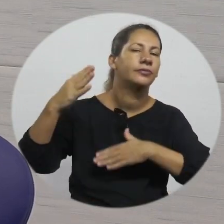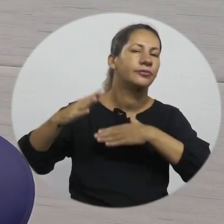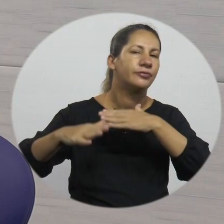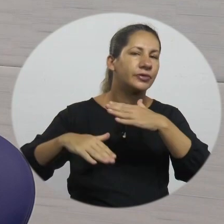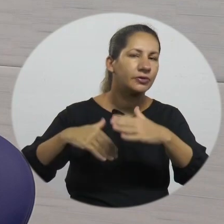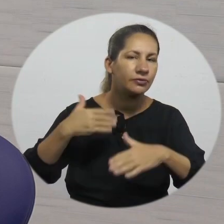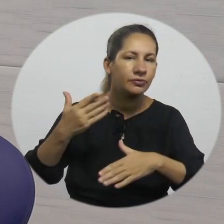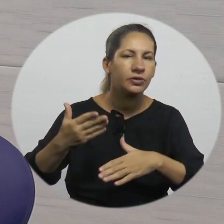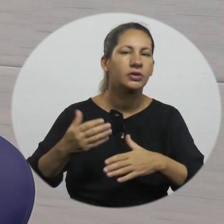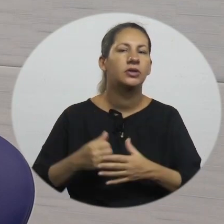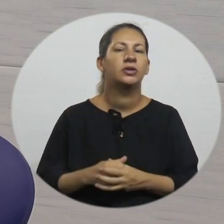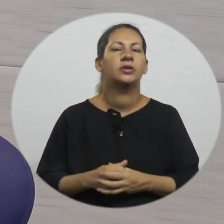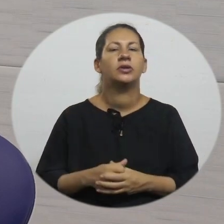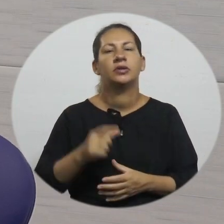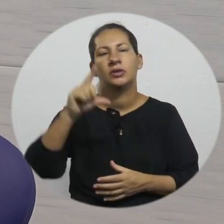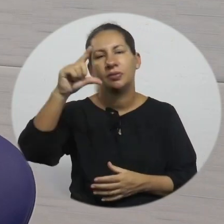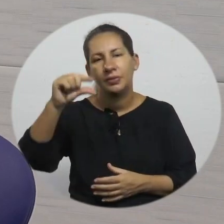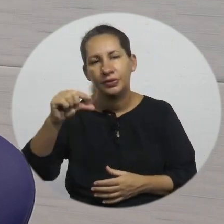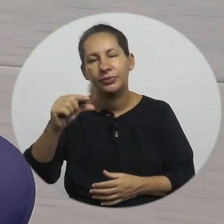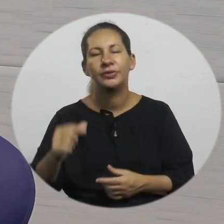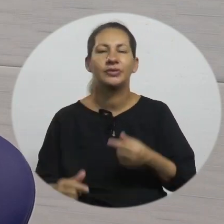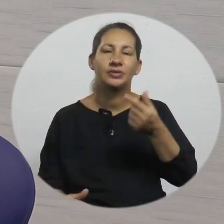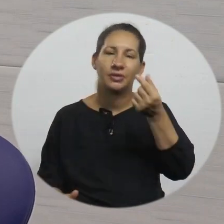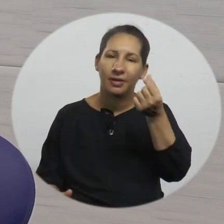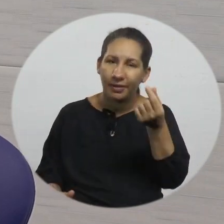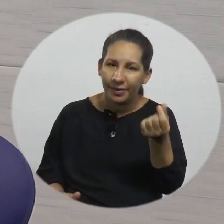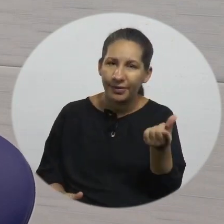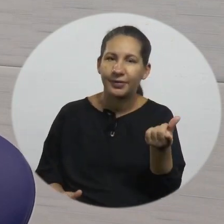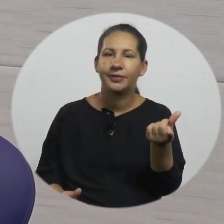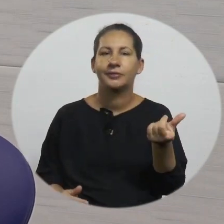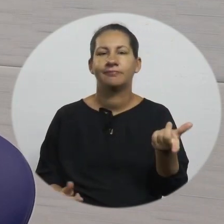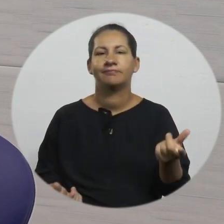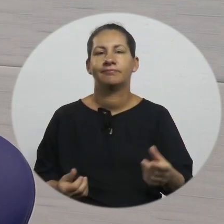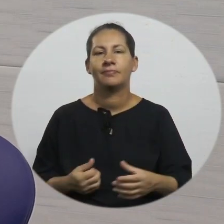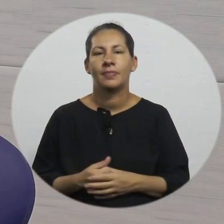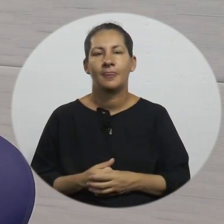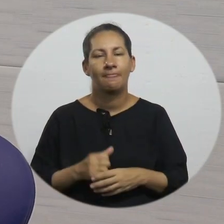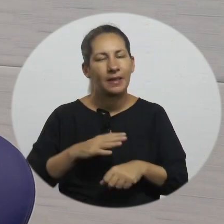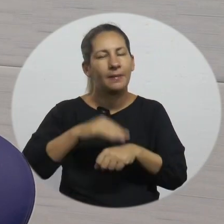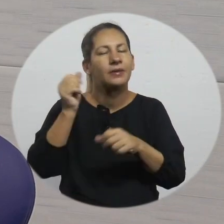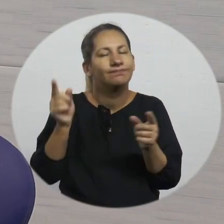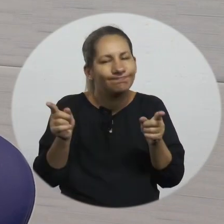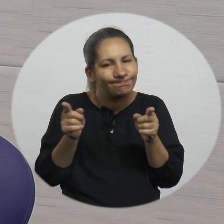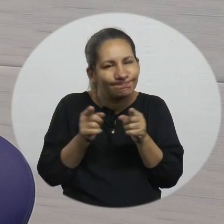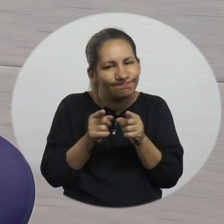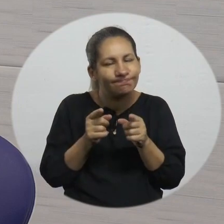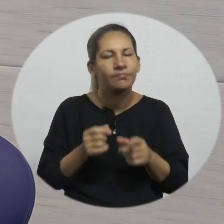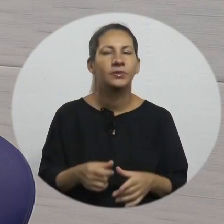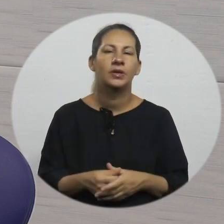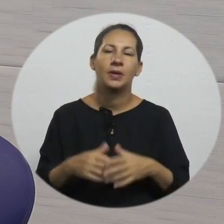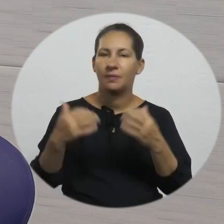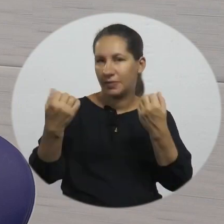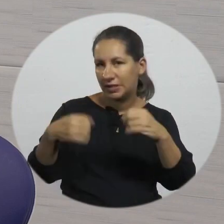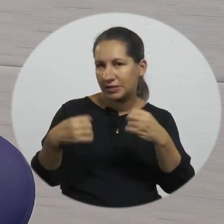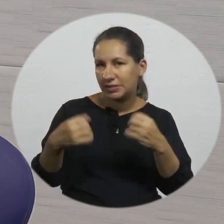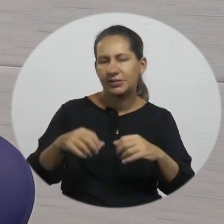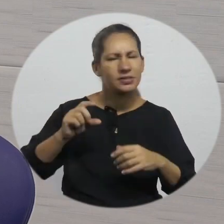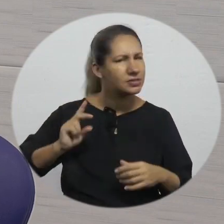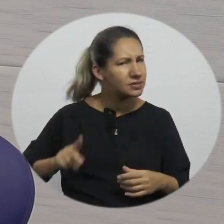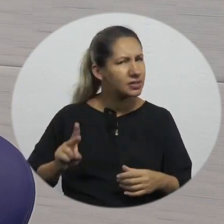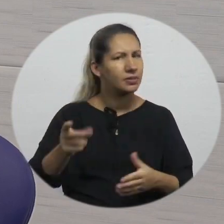num momento de restrição orçamentária, num cenário, digamos, mais restrito, onde a gente